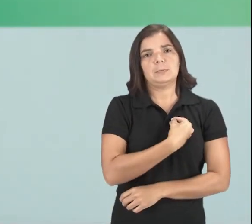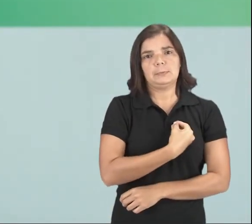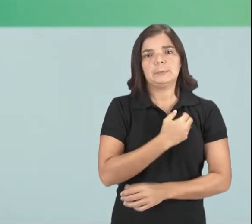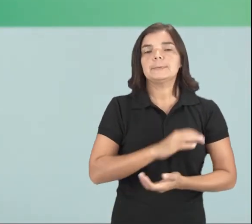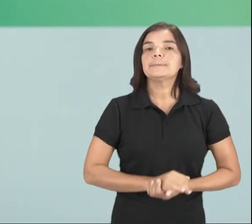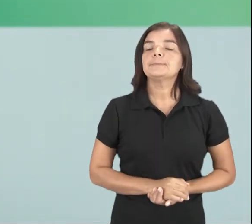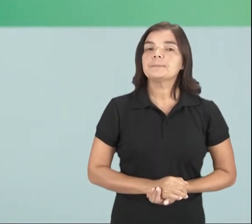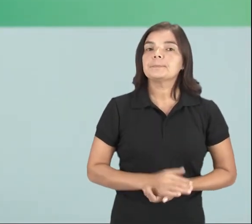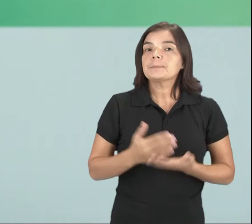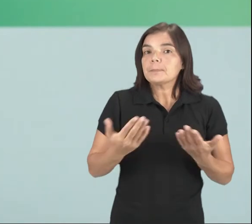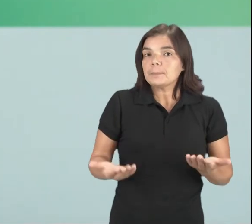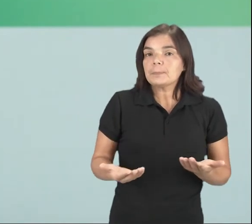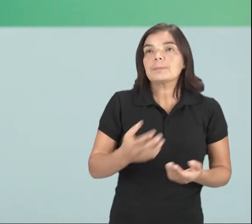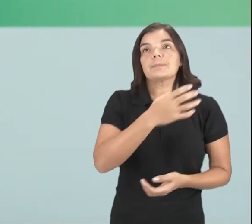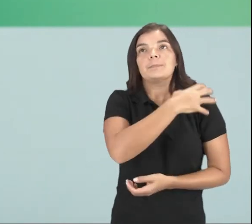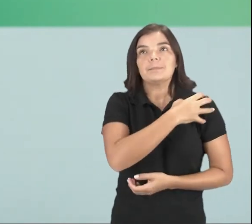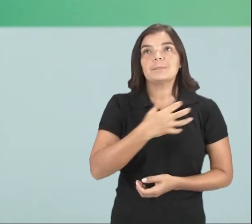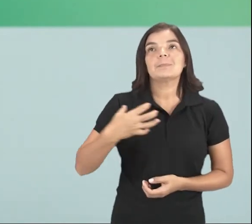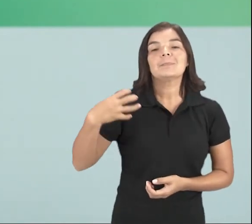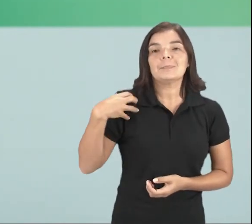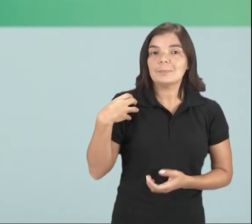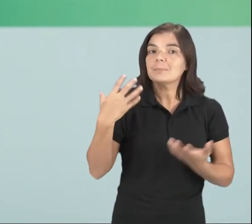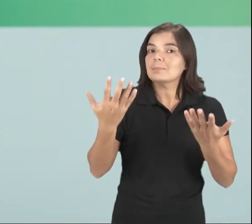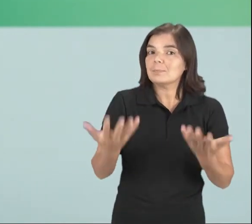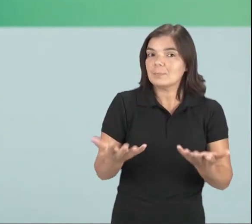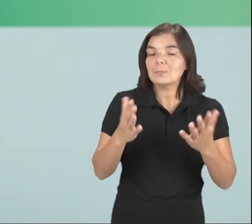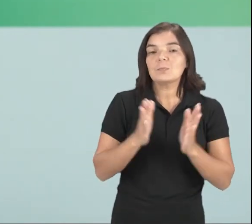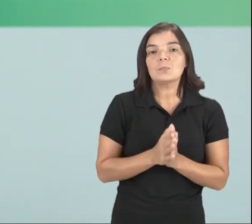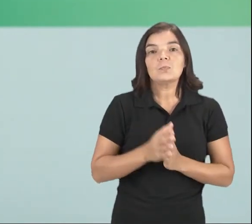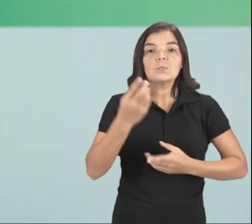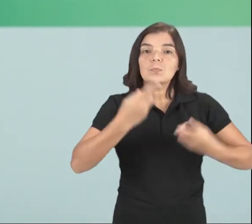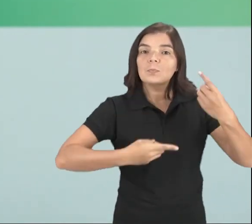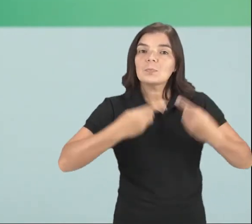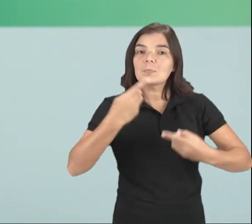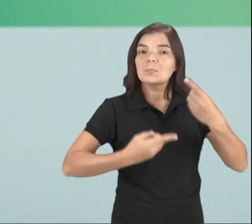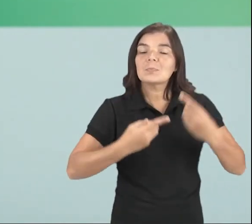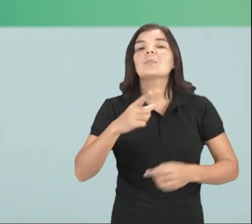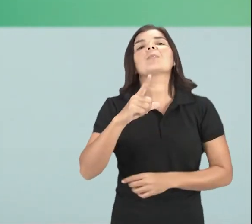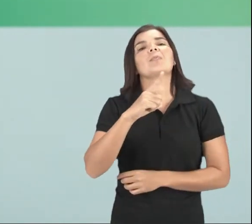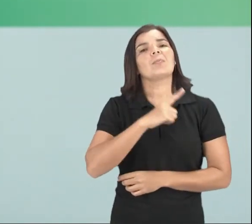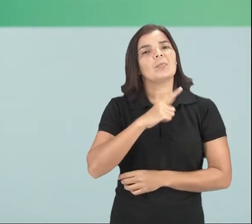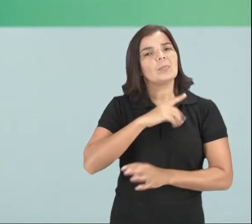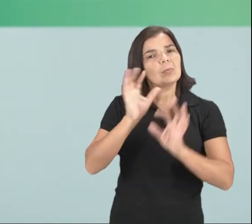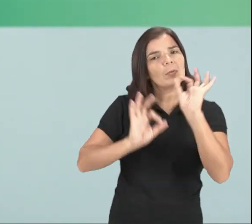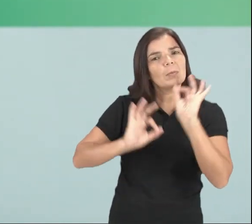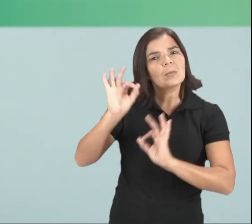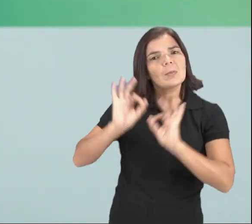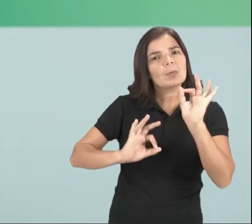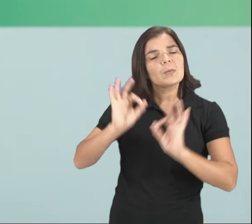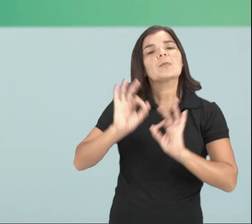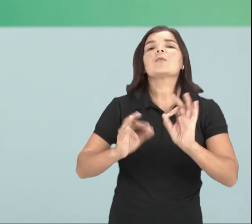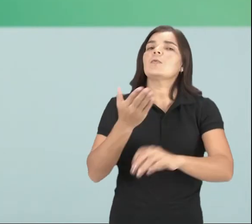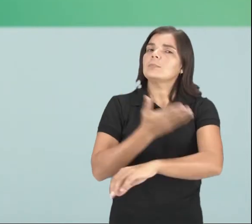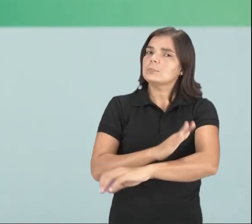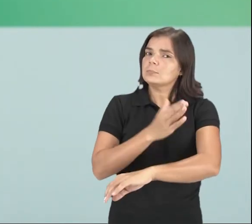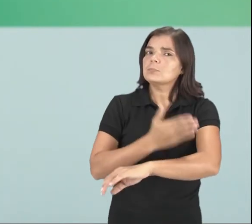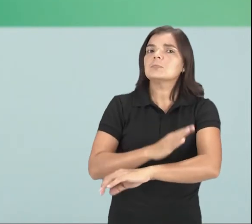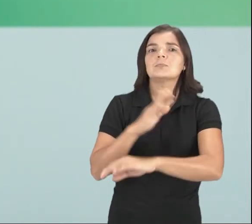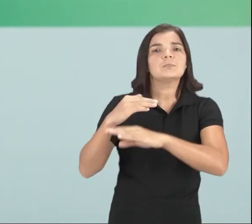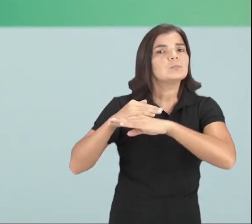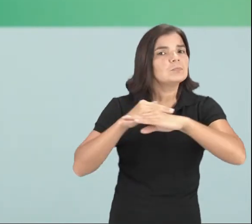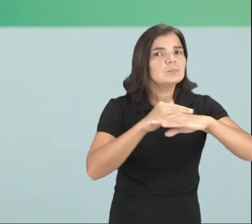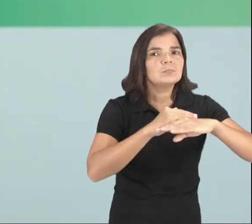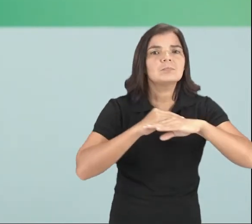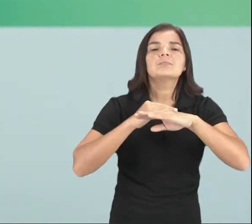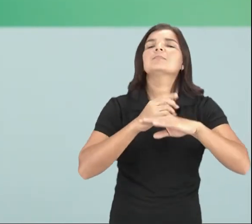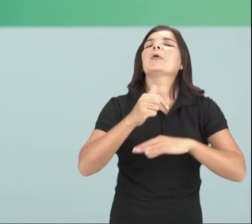Então, para Aristóteles, nesse aspecto, a política ela tem que ser organizada e exercida pelos